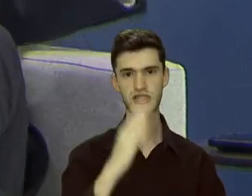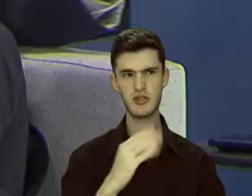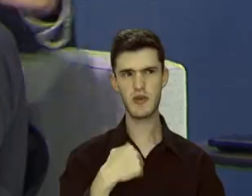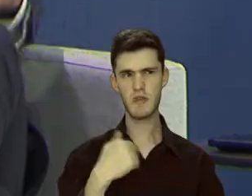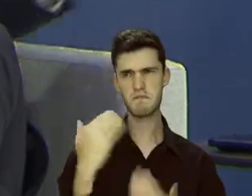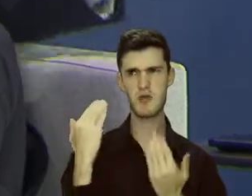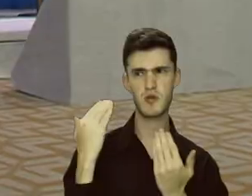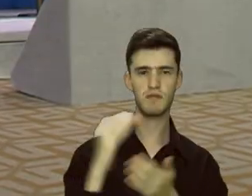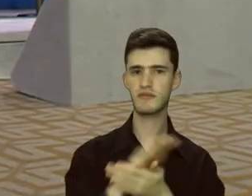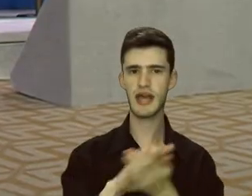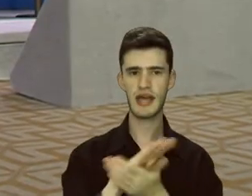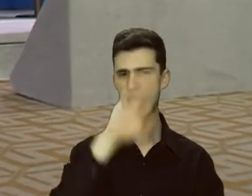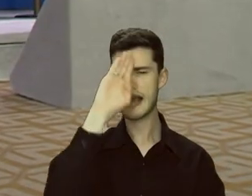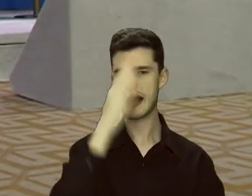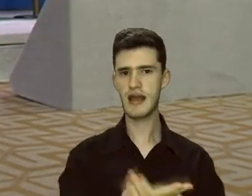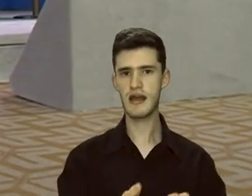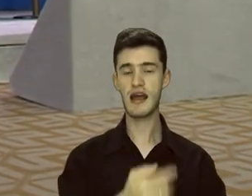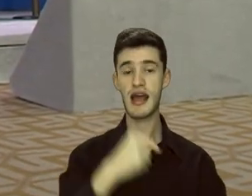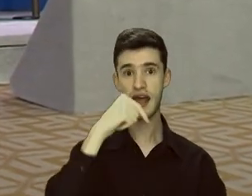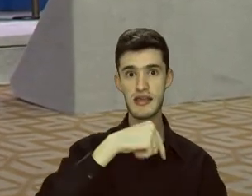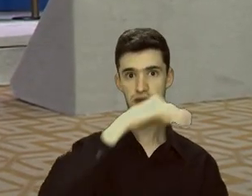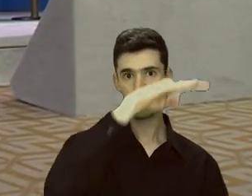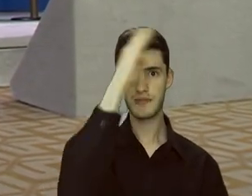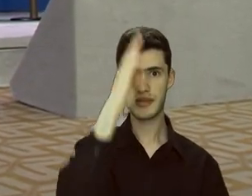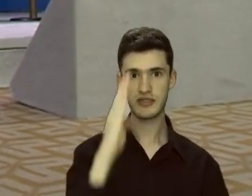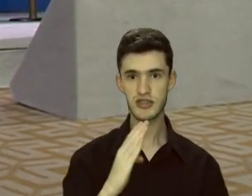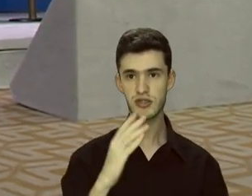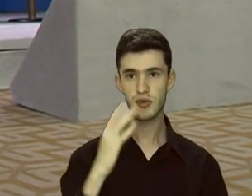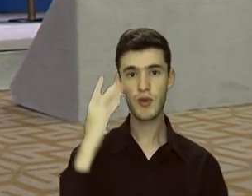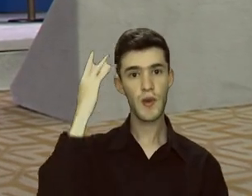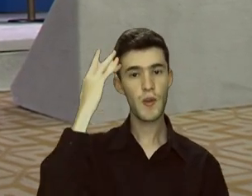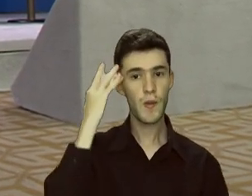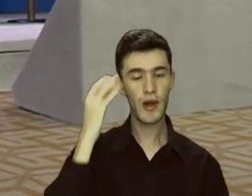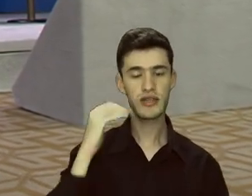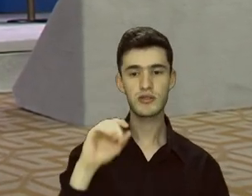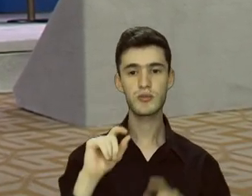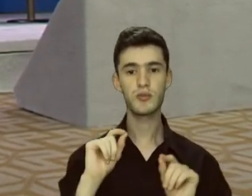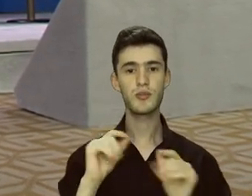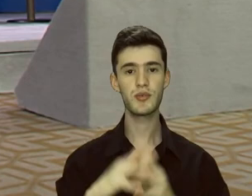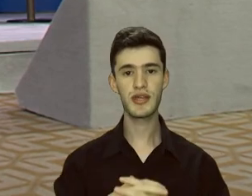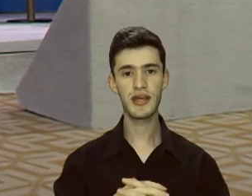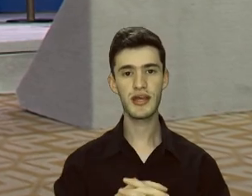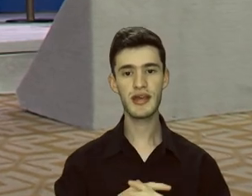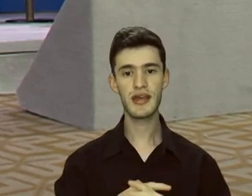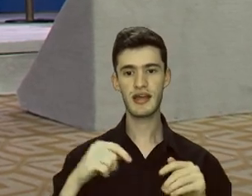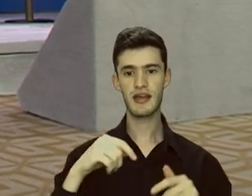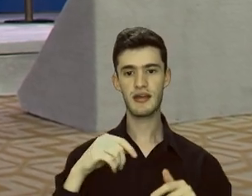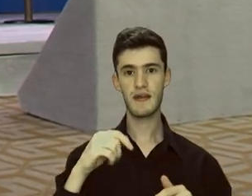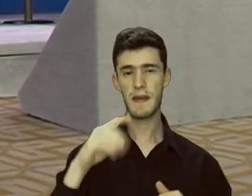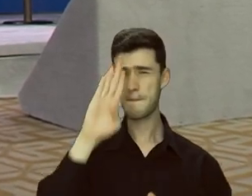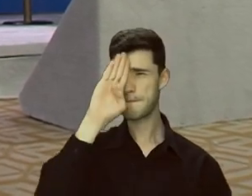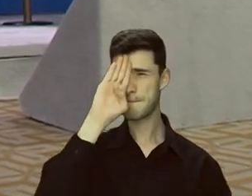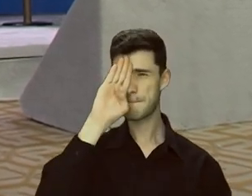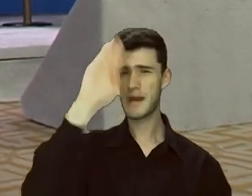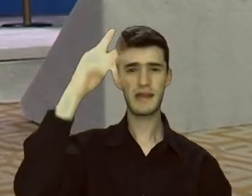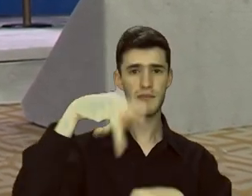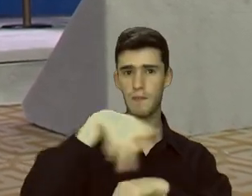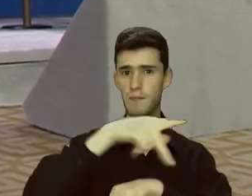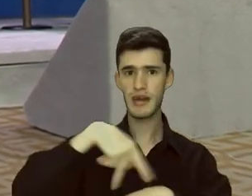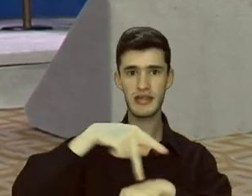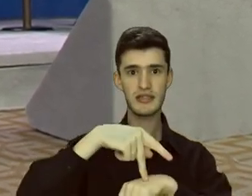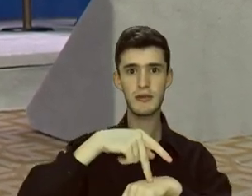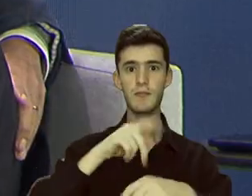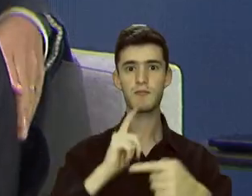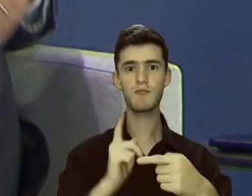produtor ou promotor do carbono não tem como ser diferente principalmente a gente tem a maior floresta tropical do mundo